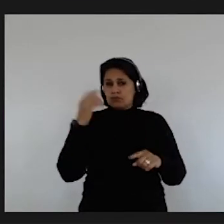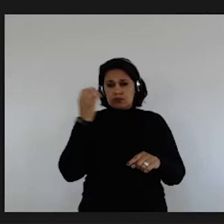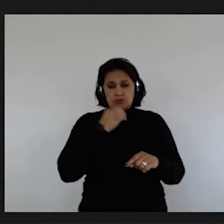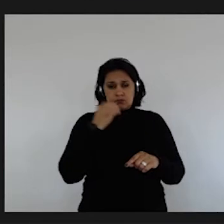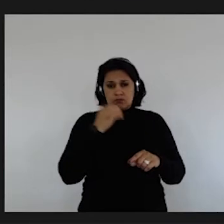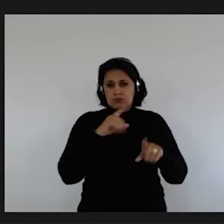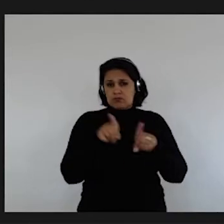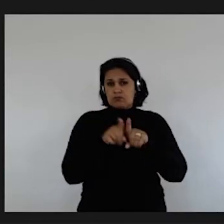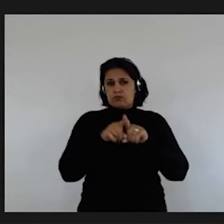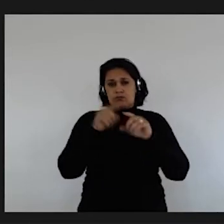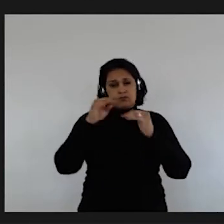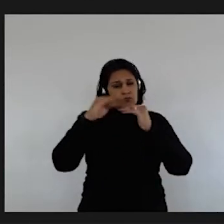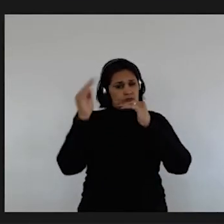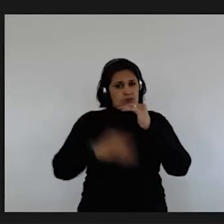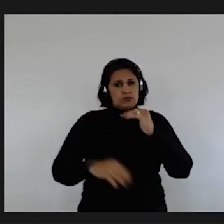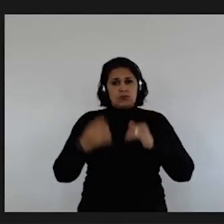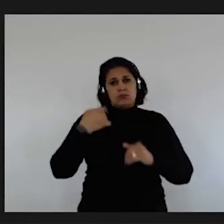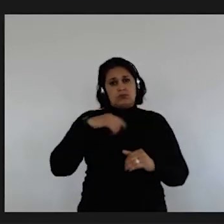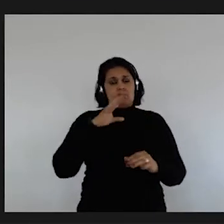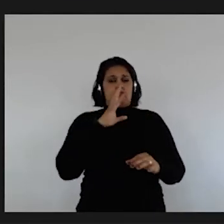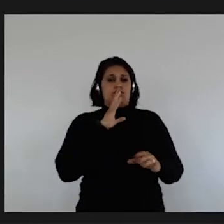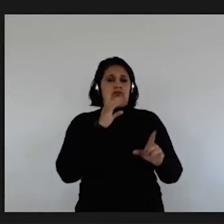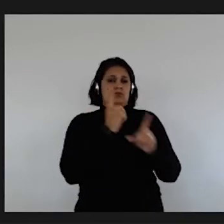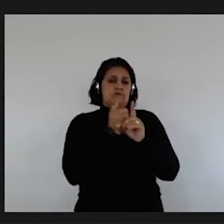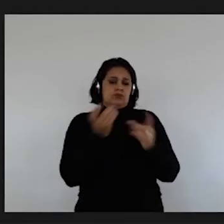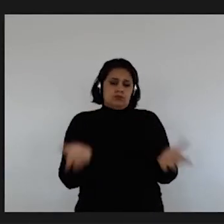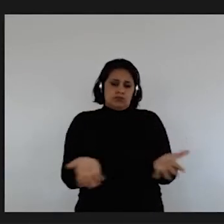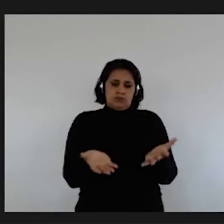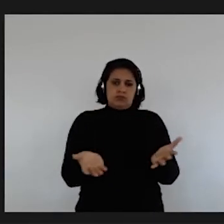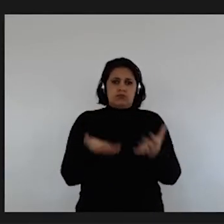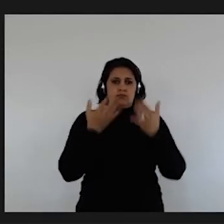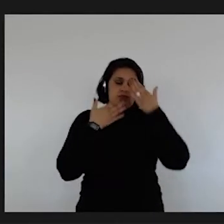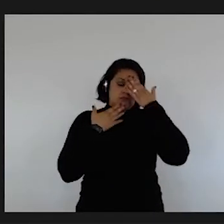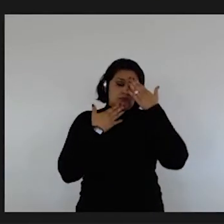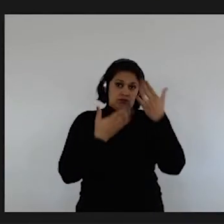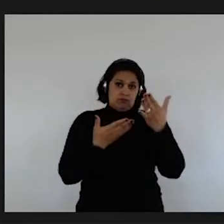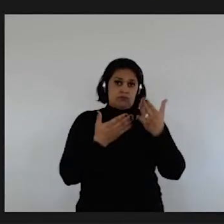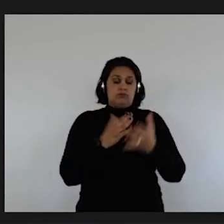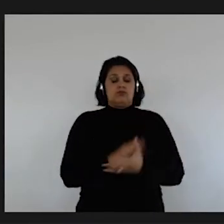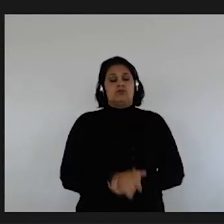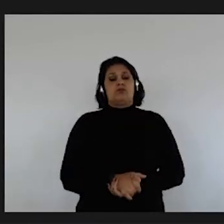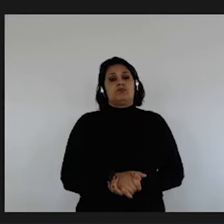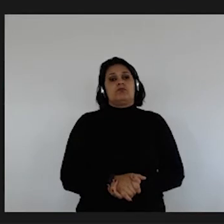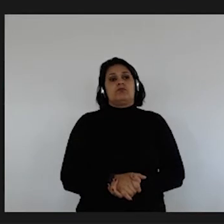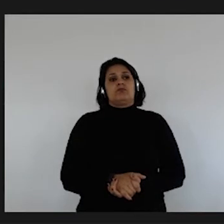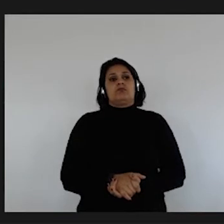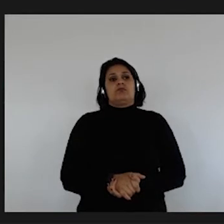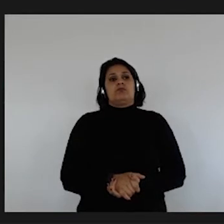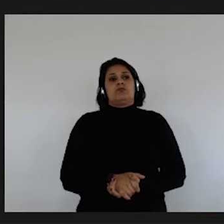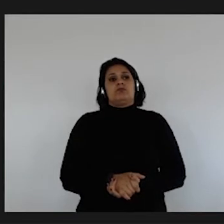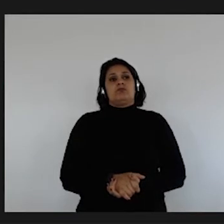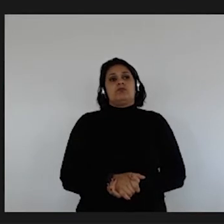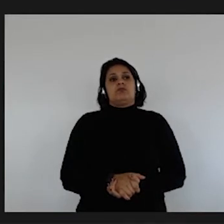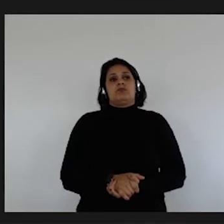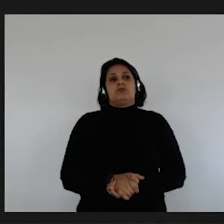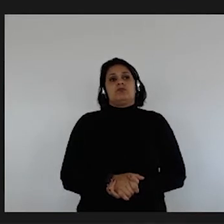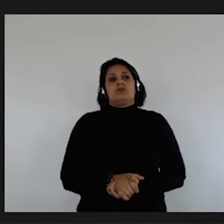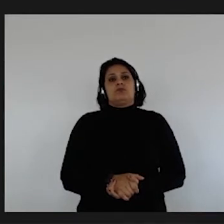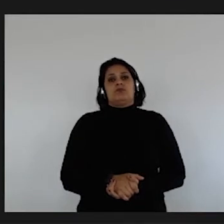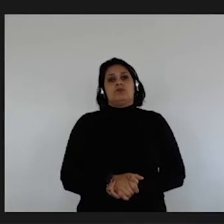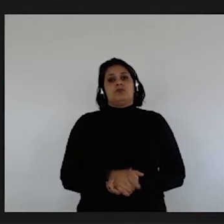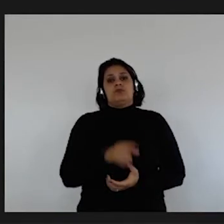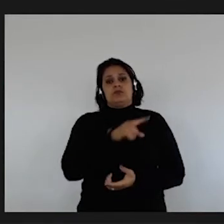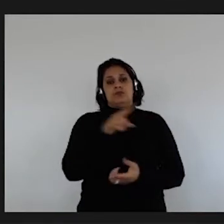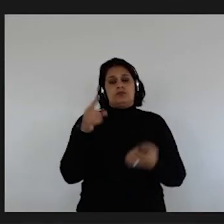desigualdade que nós encontramos nos dias de hoje. Eu quero agradecer a presença aí de todos